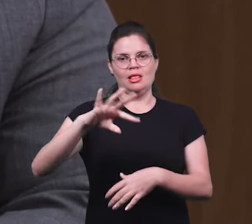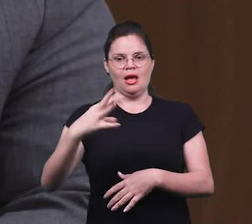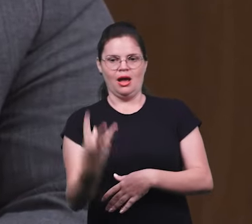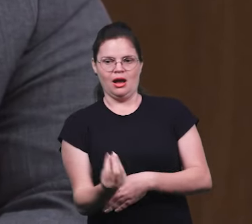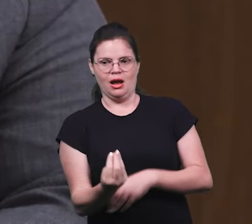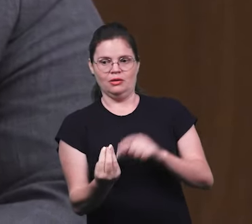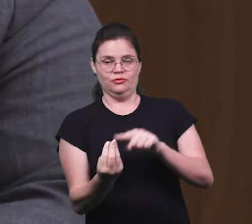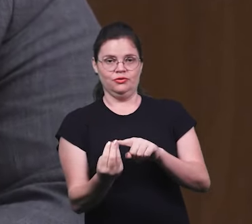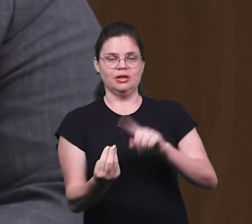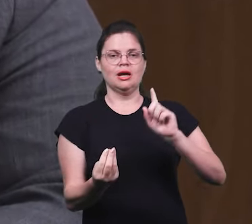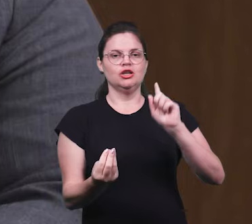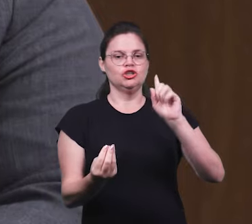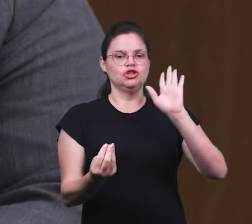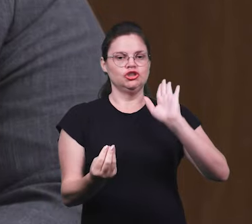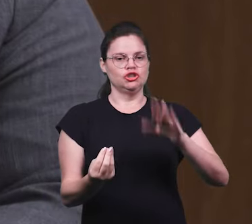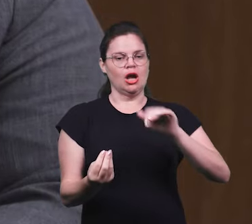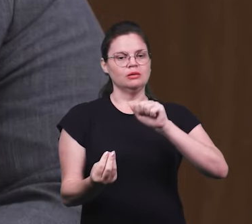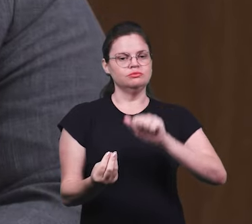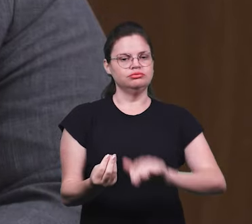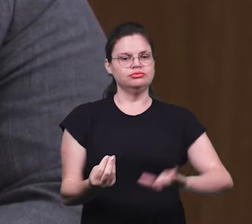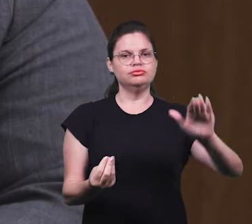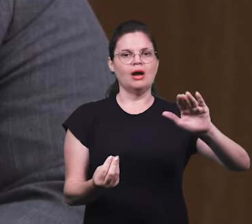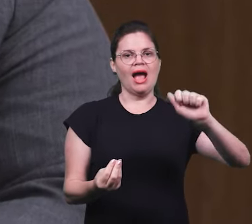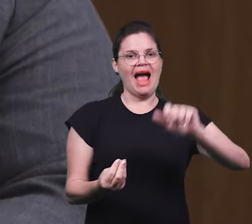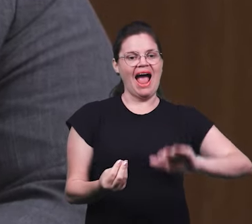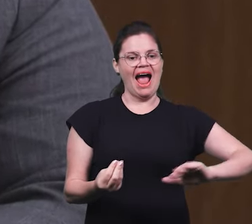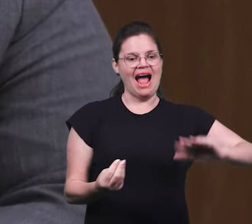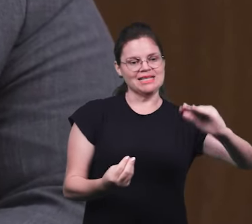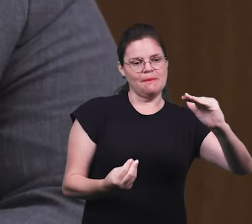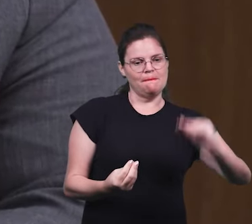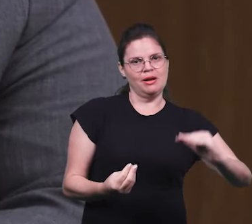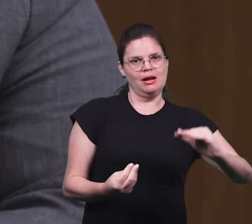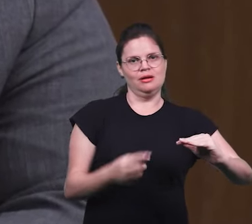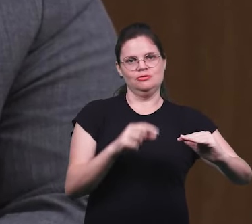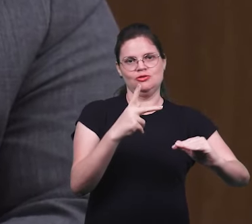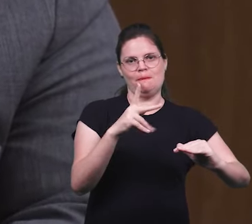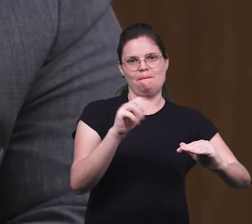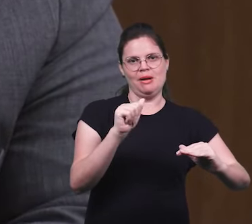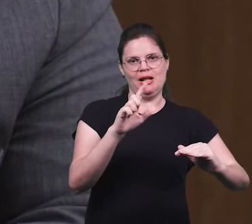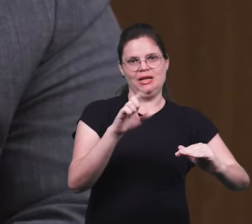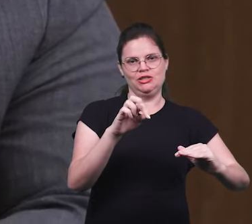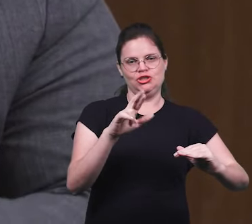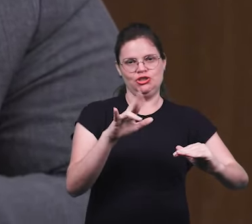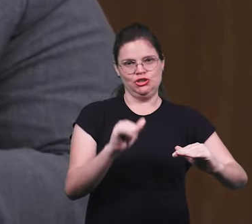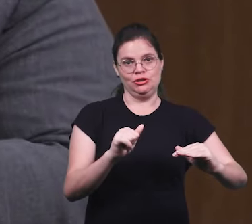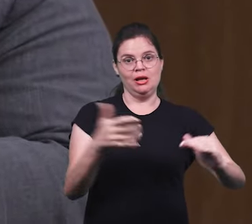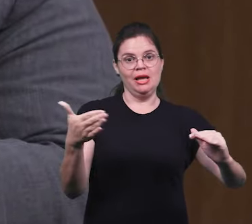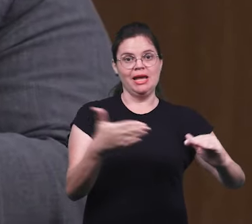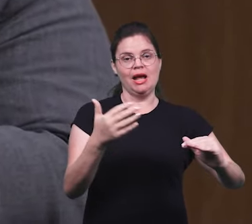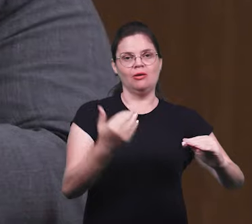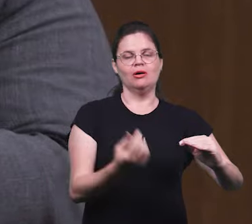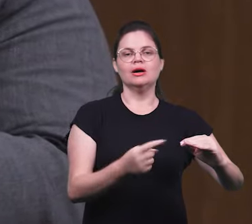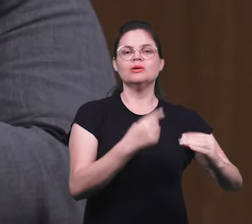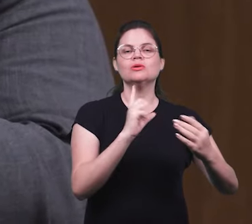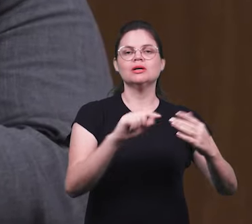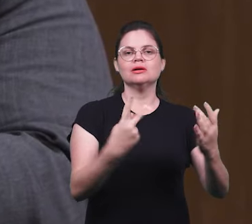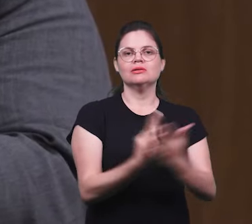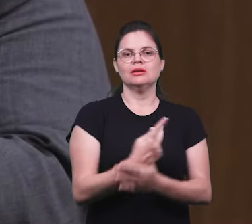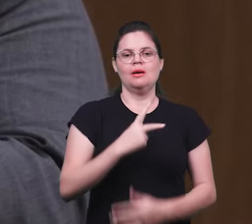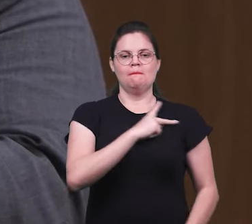usou para isso o eunuco, que foi evangelizado por Filipe, e agora o Evangelho vai entrar na Europa, por uma direção dada